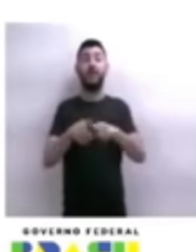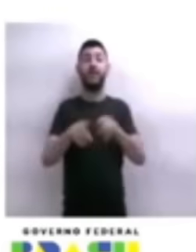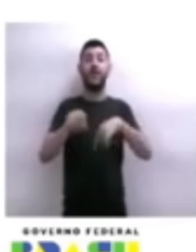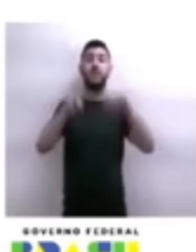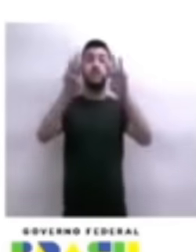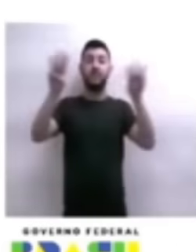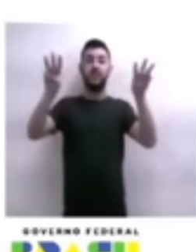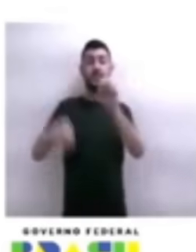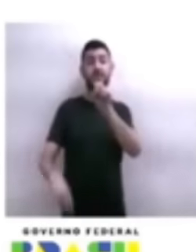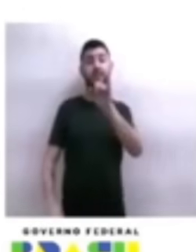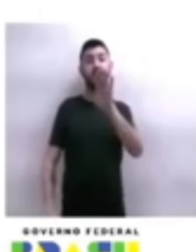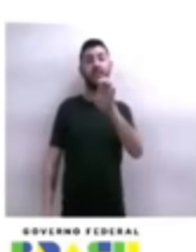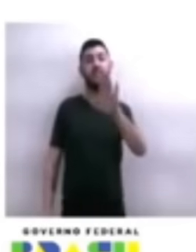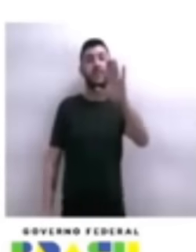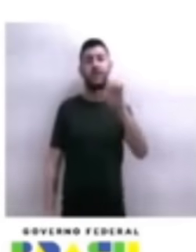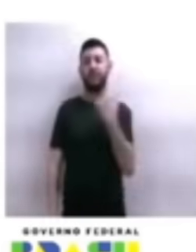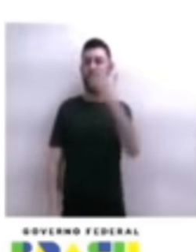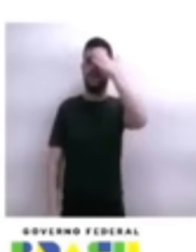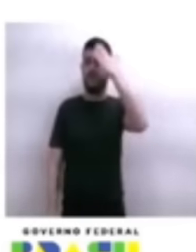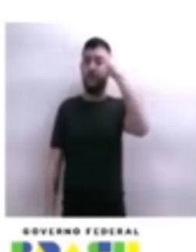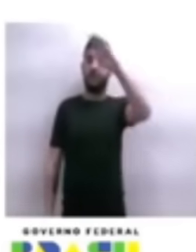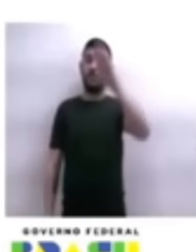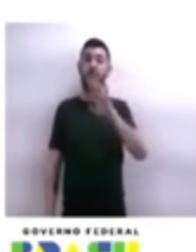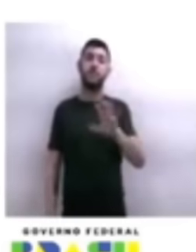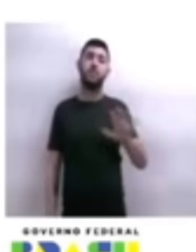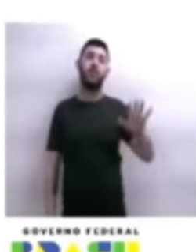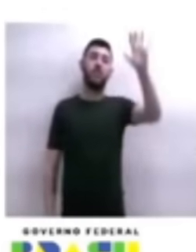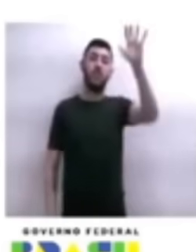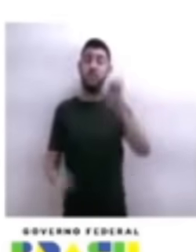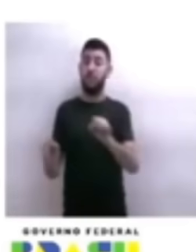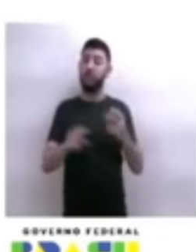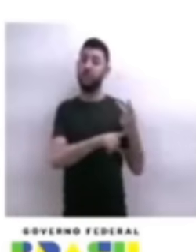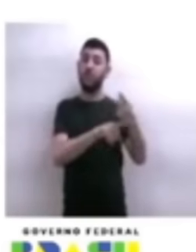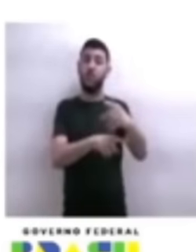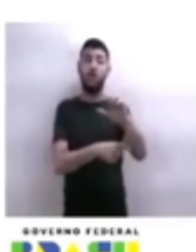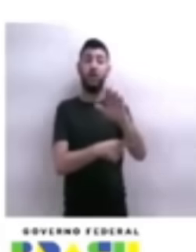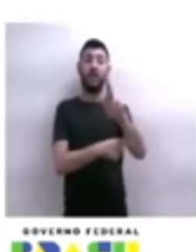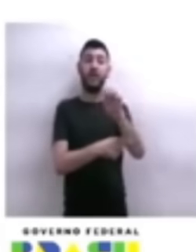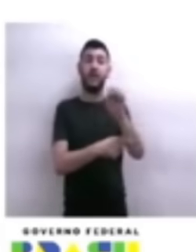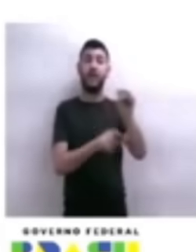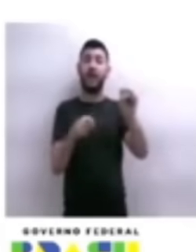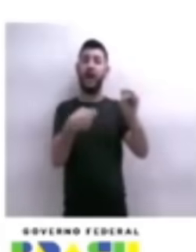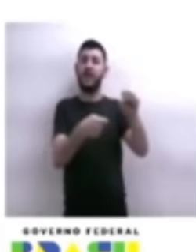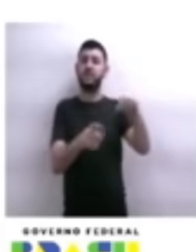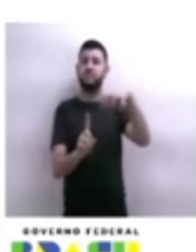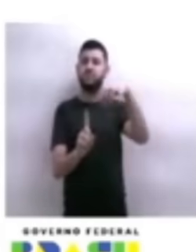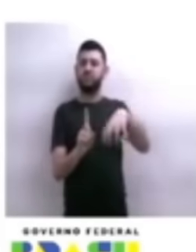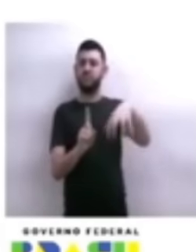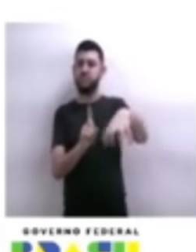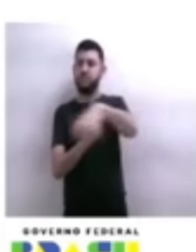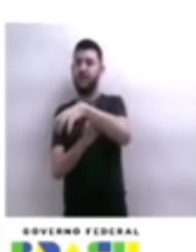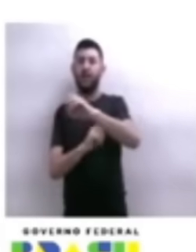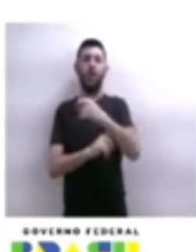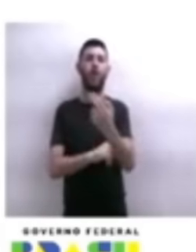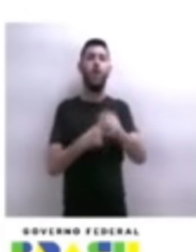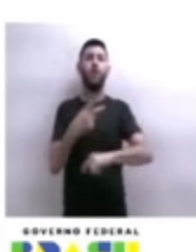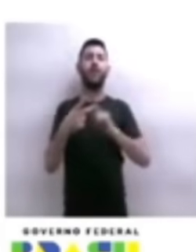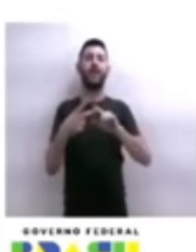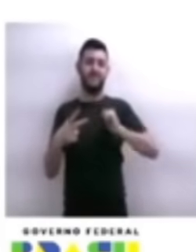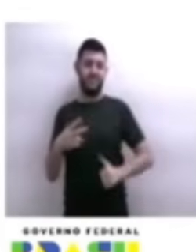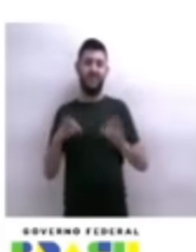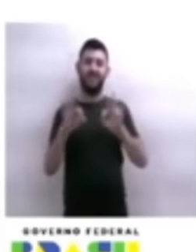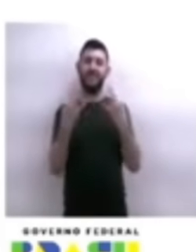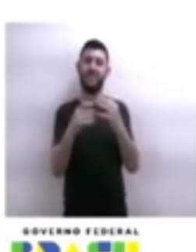em algumas unidades em todo o país, isso pode ser feito no CRAS ou no setor responsável pelo Bolsa Família e pelo Cadastro Único.